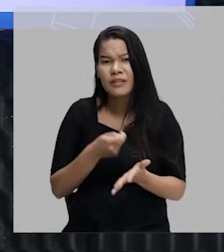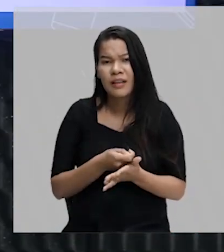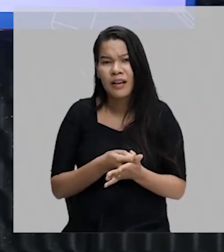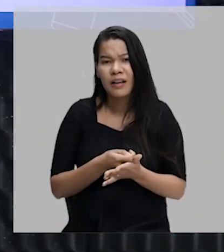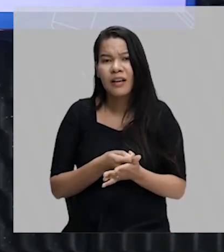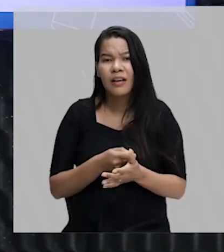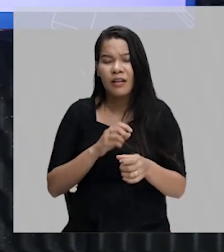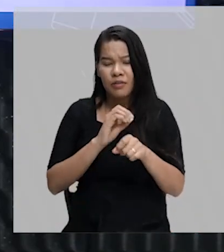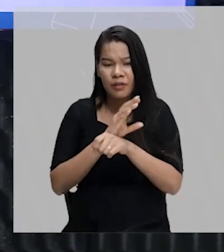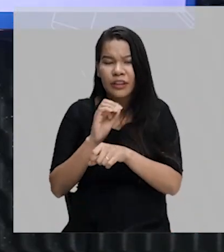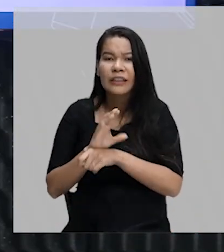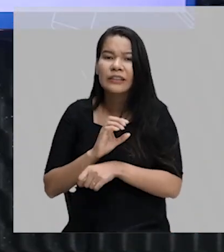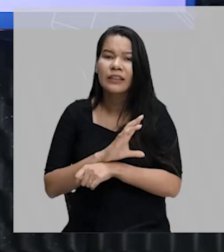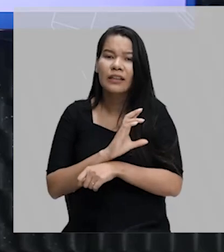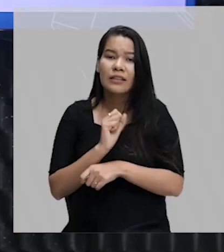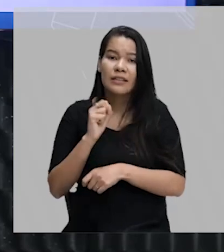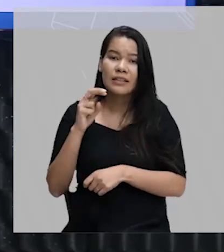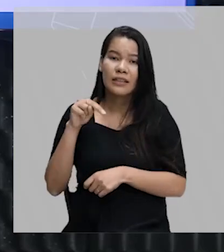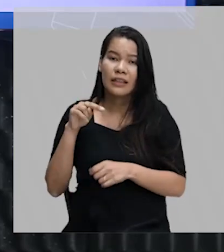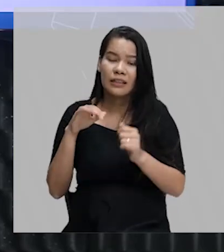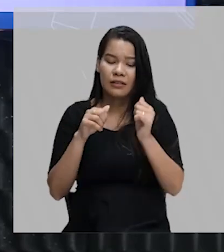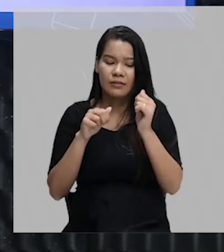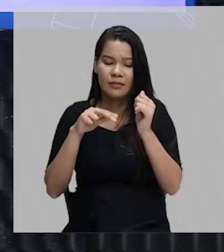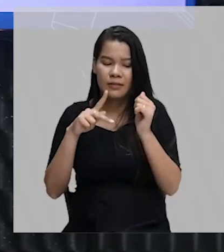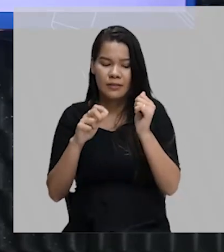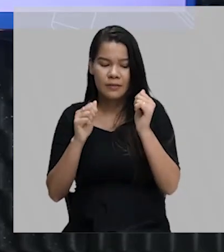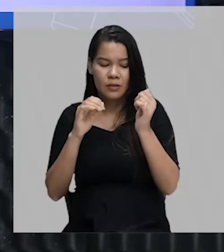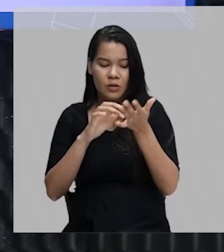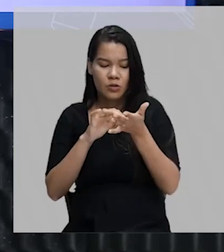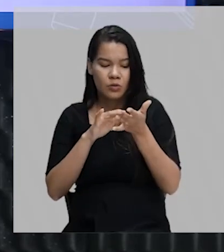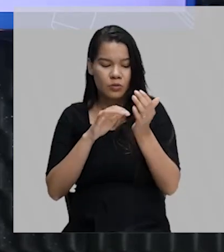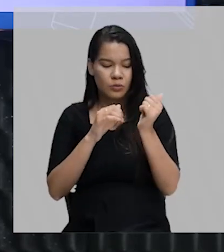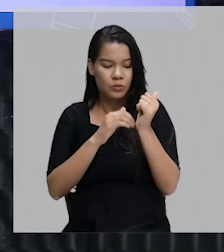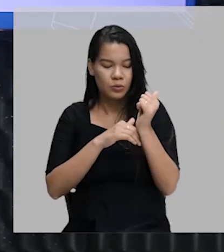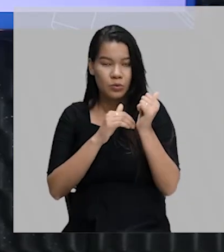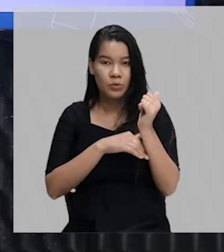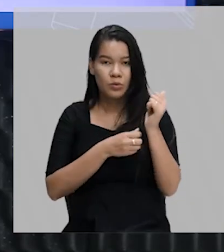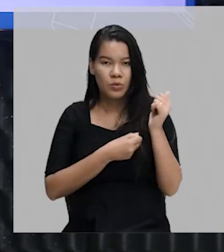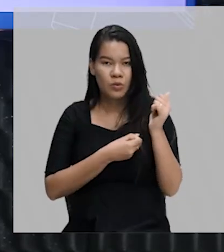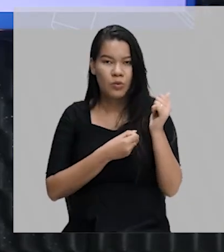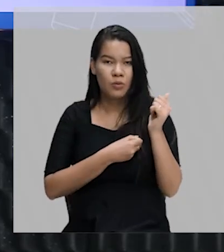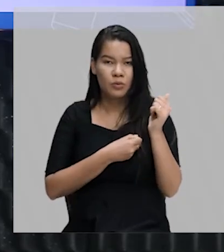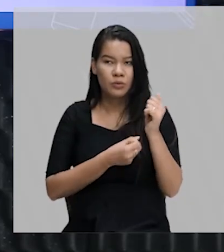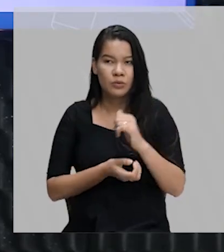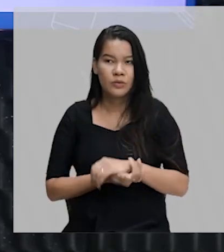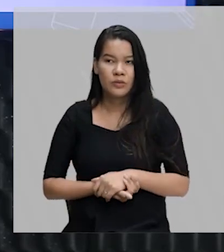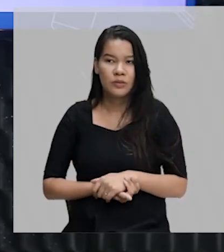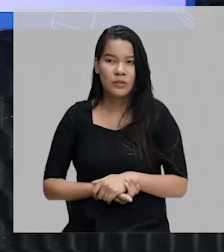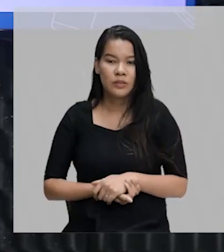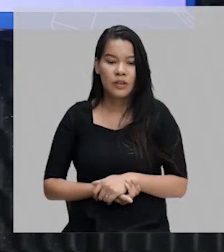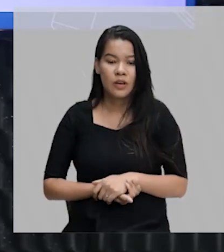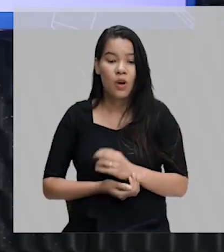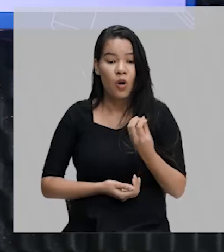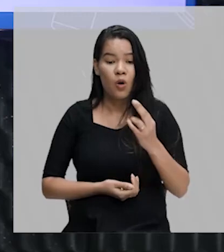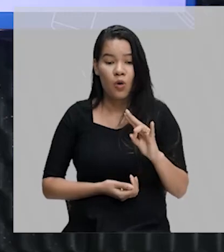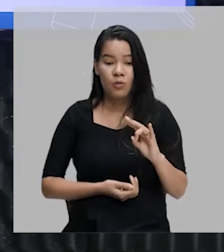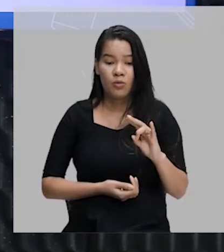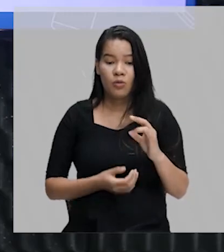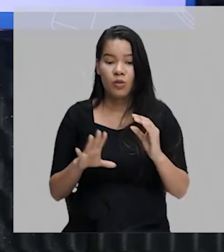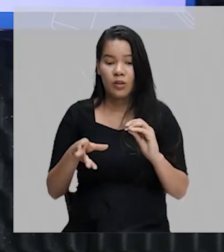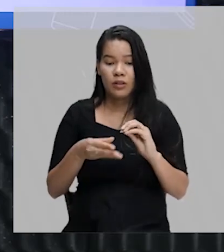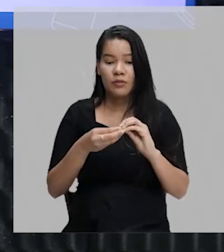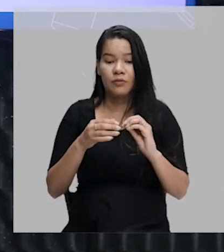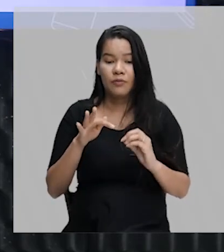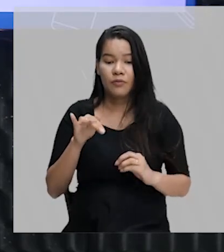senhas de redes sociais ou instalar filtros nos navegadores não é o suficiente,